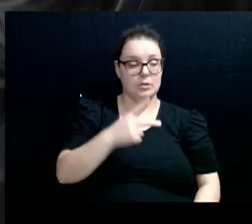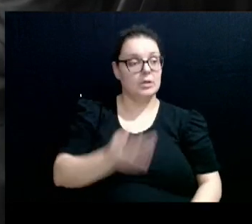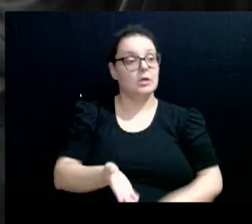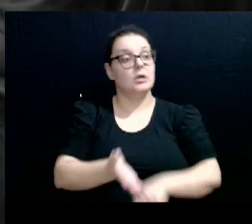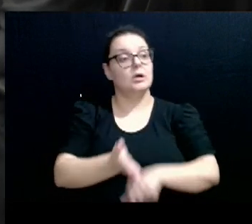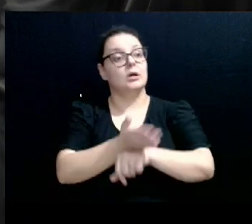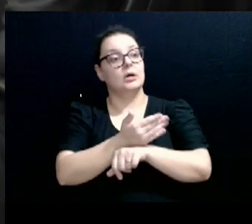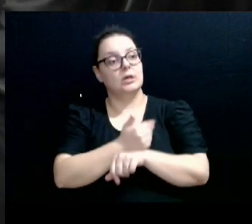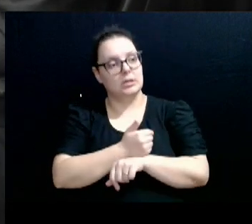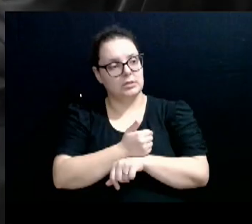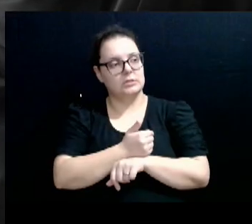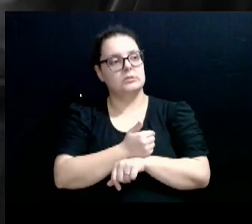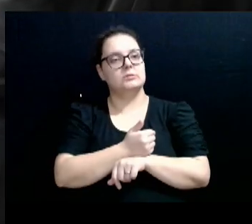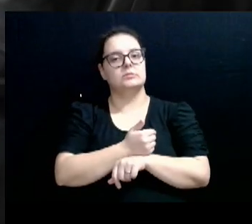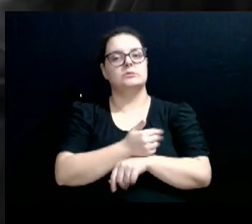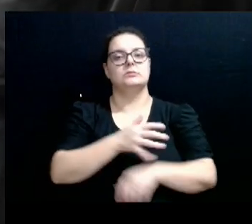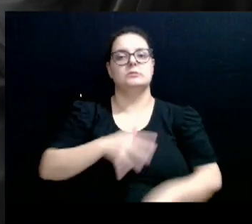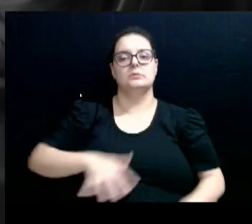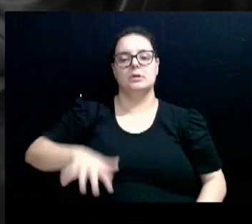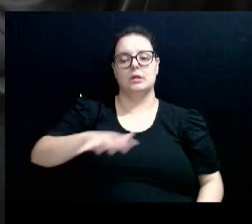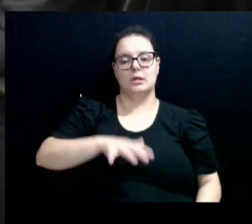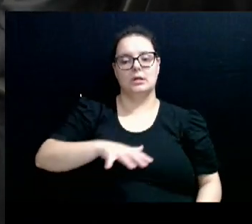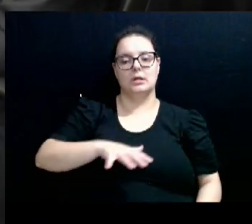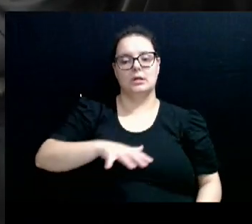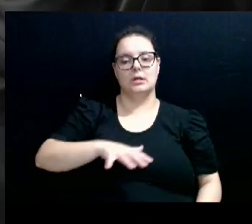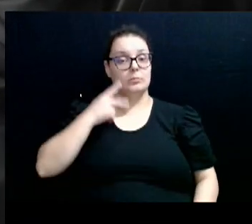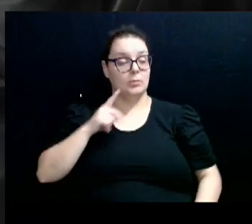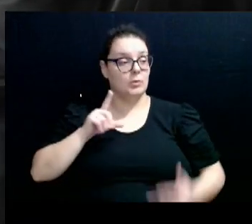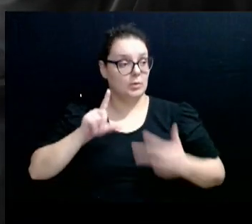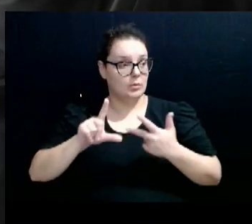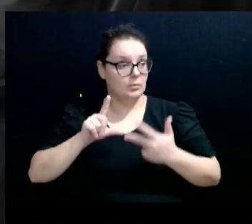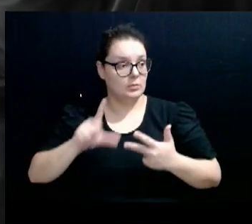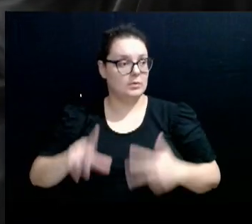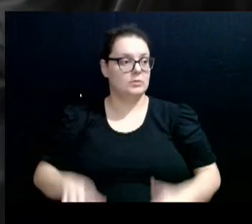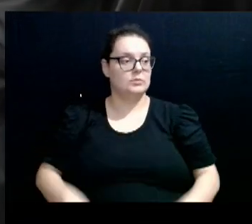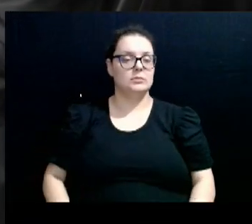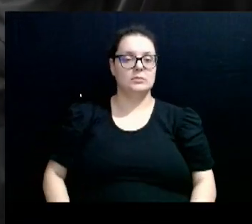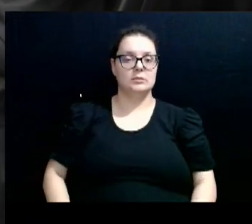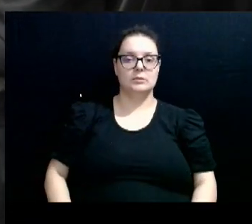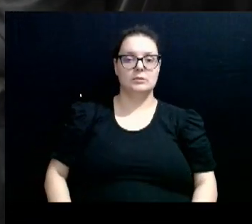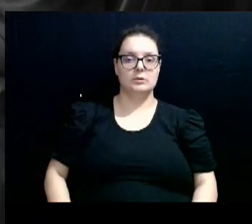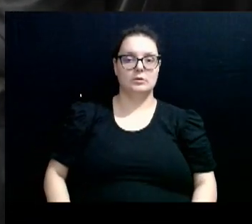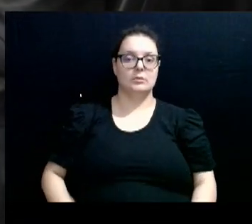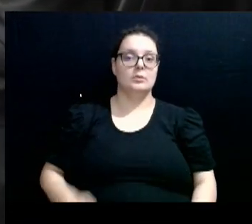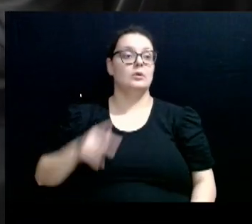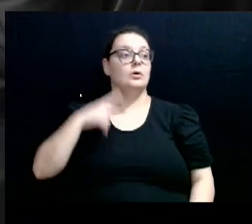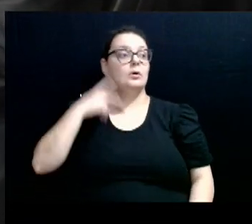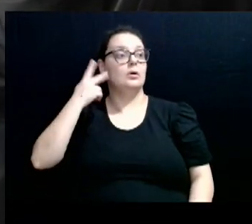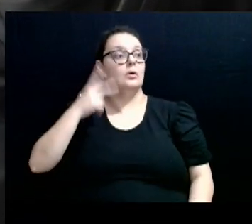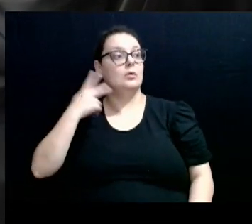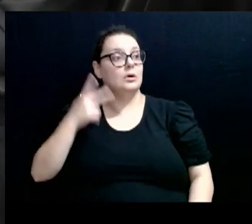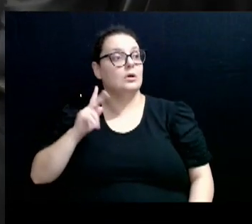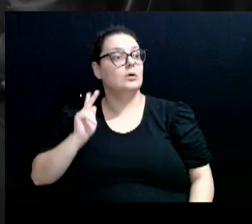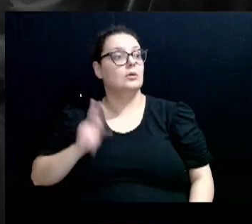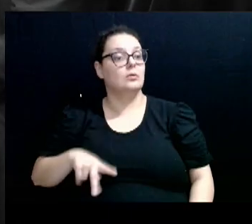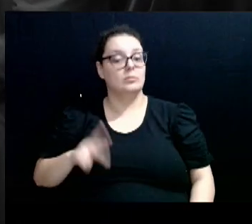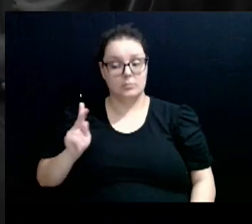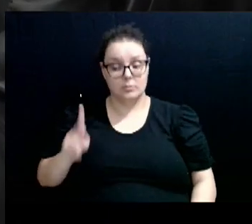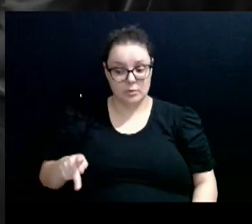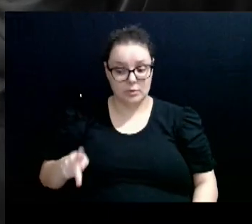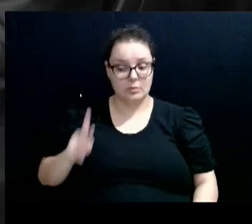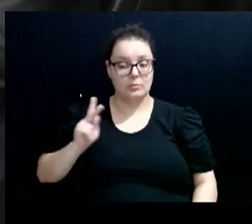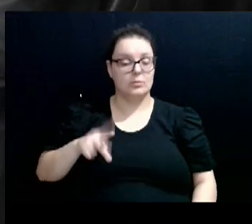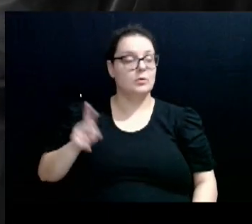no mundo da política e ser um legislador, professor Alberto é professor do quê? Ok.